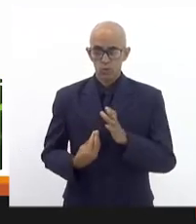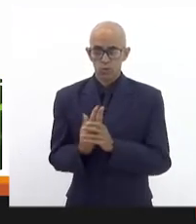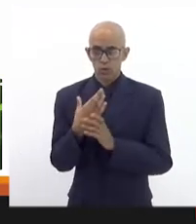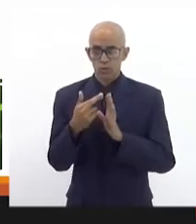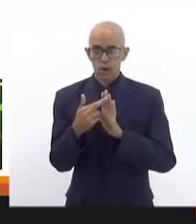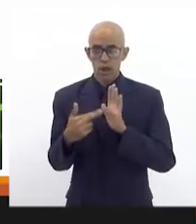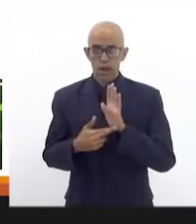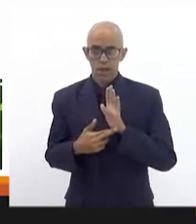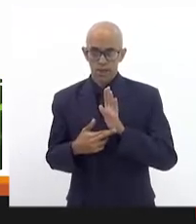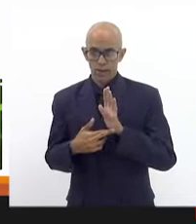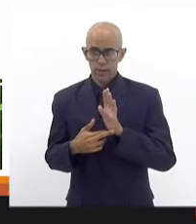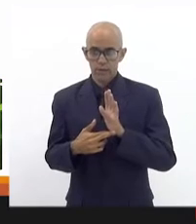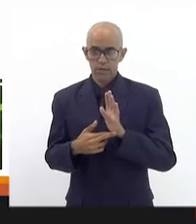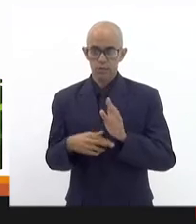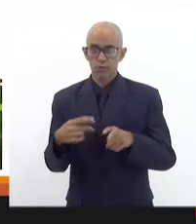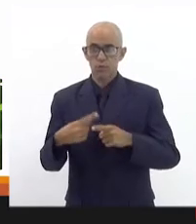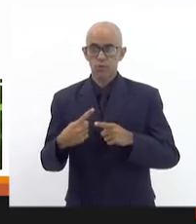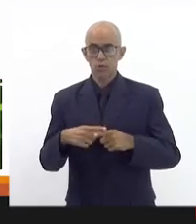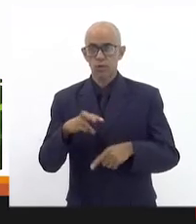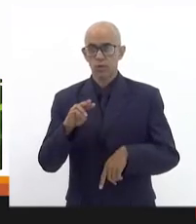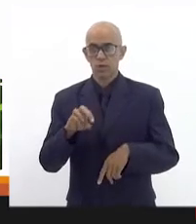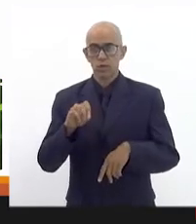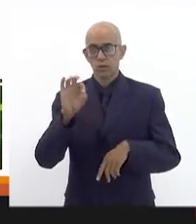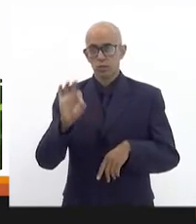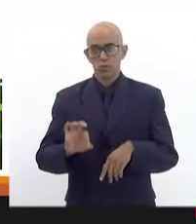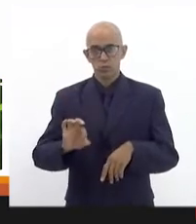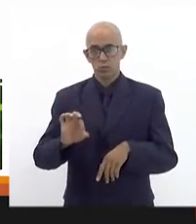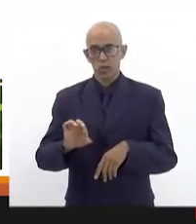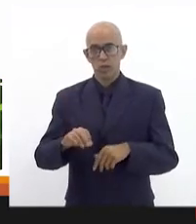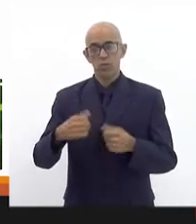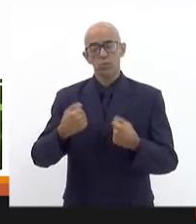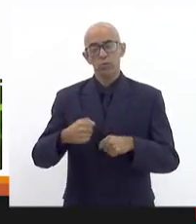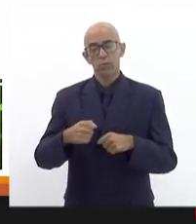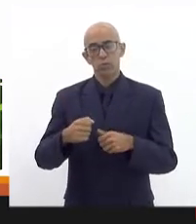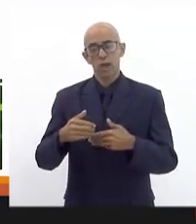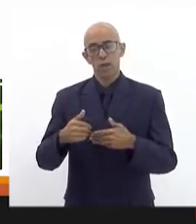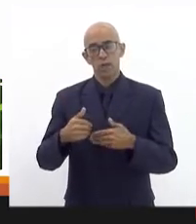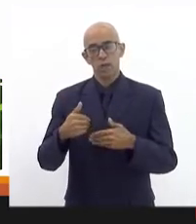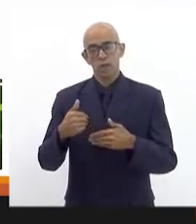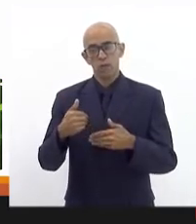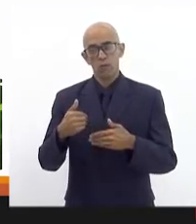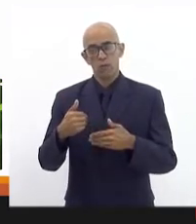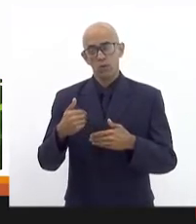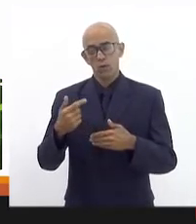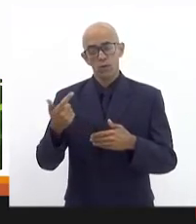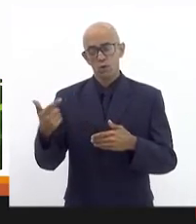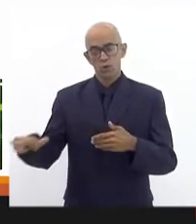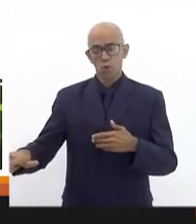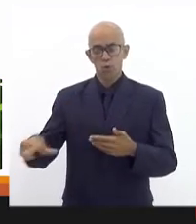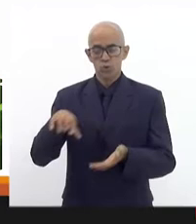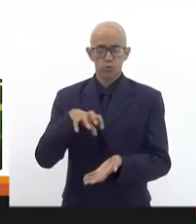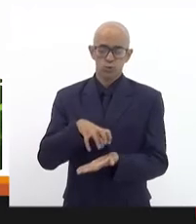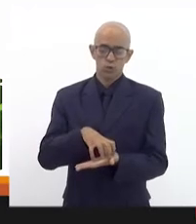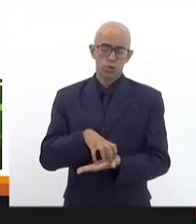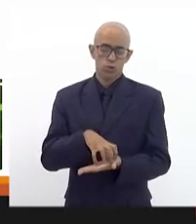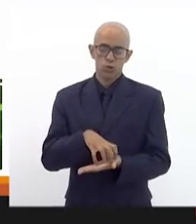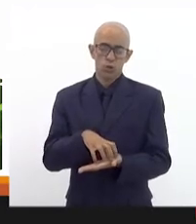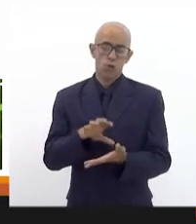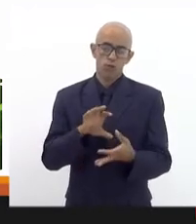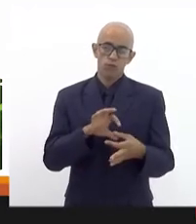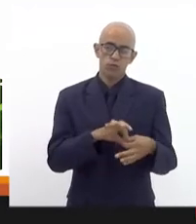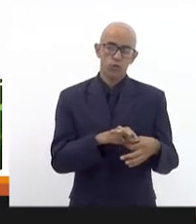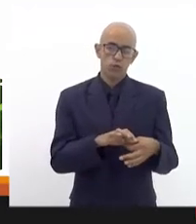que 30% dos recursos sejam destinados a projetos no setor vinculados